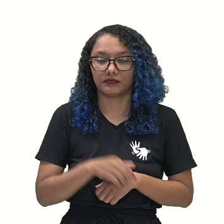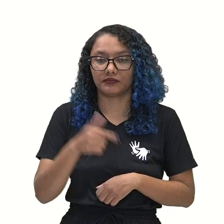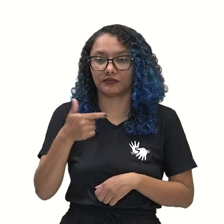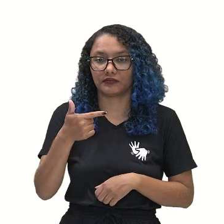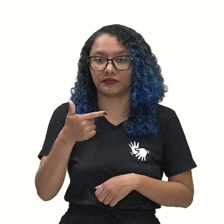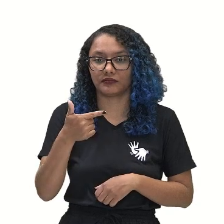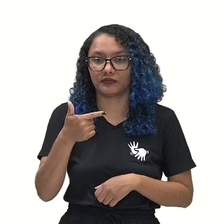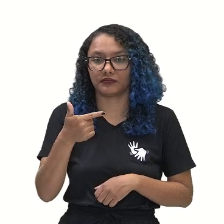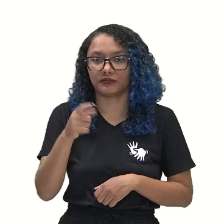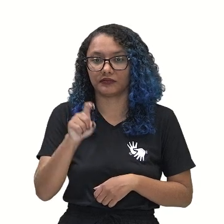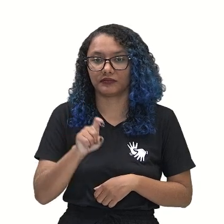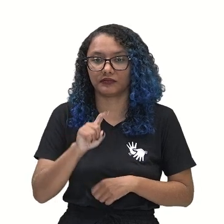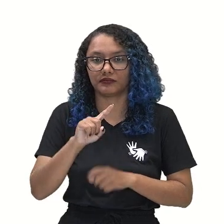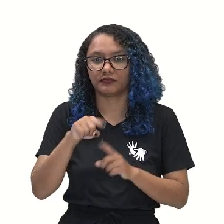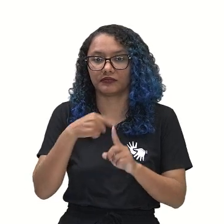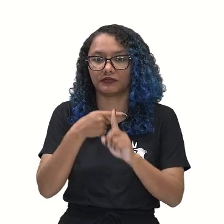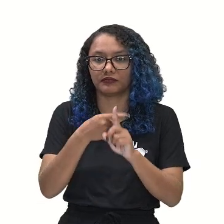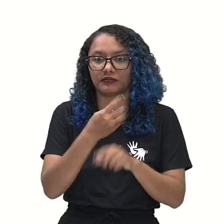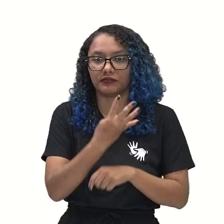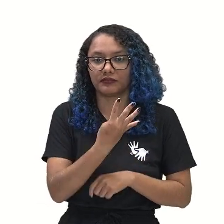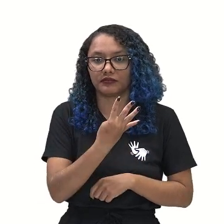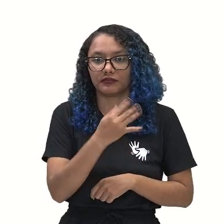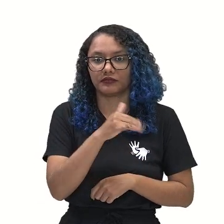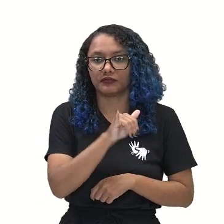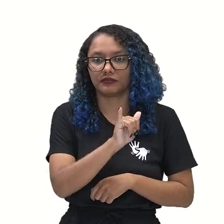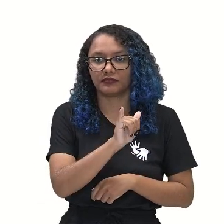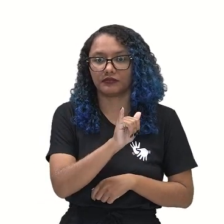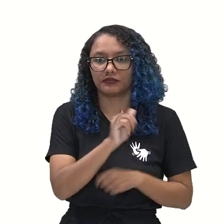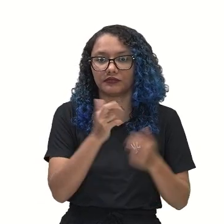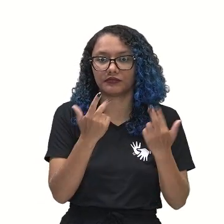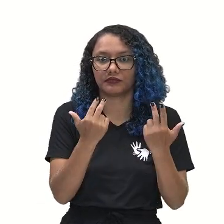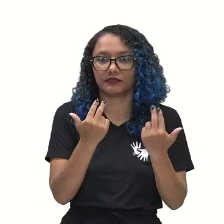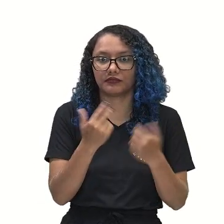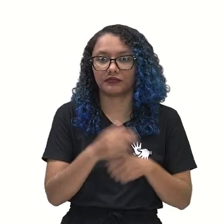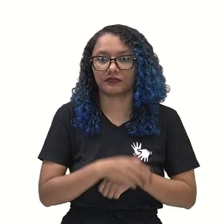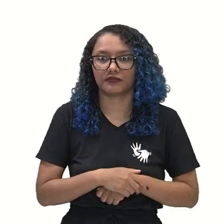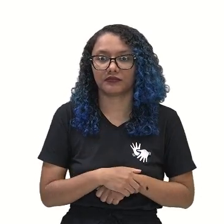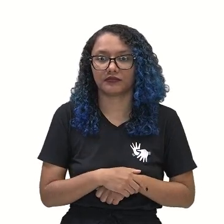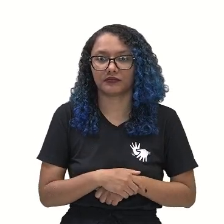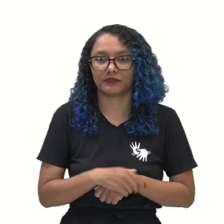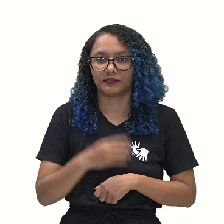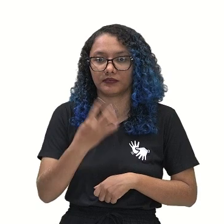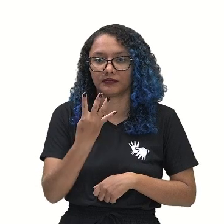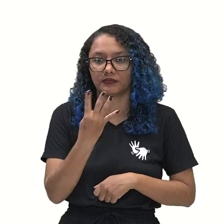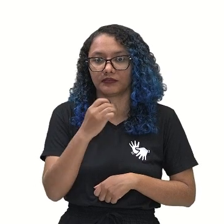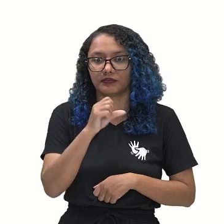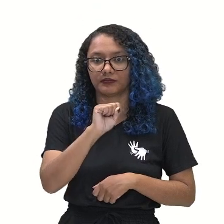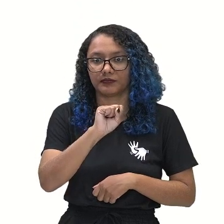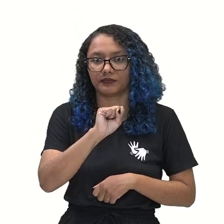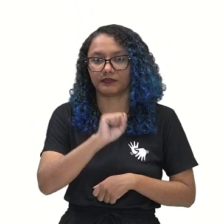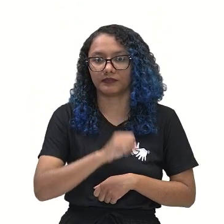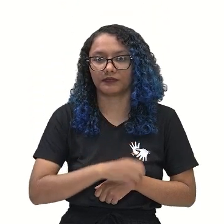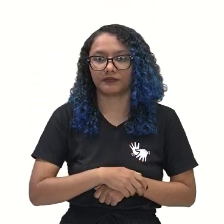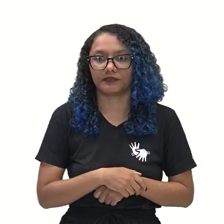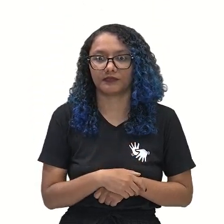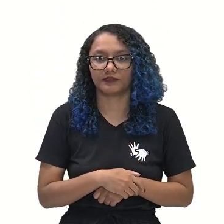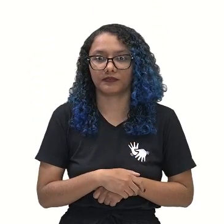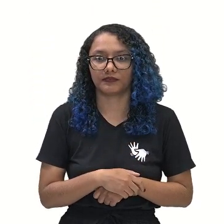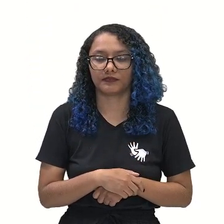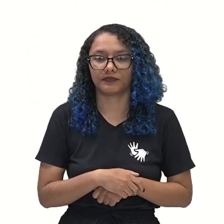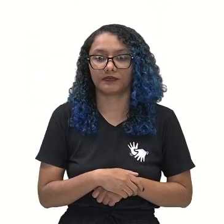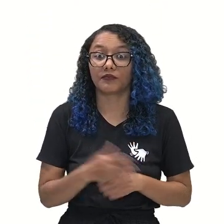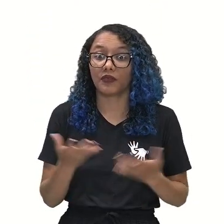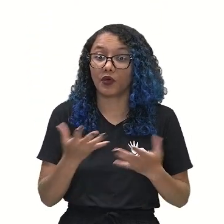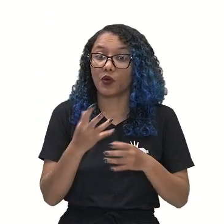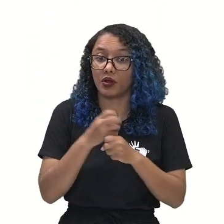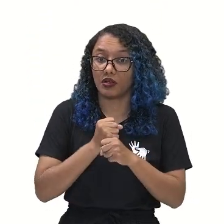2x mais 4y igual a 48. E é isso que nós vamos resolver.